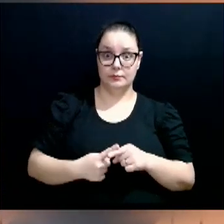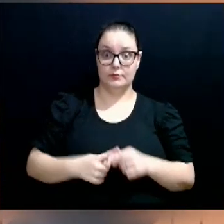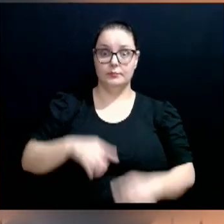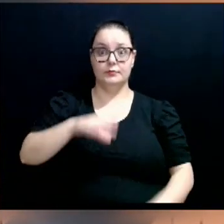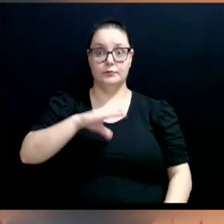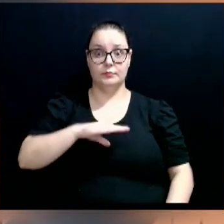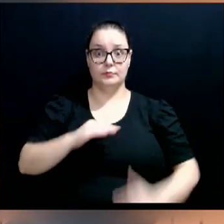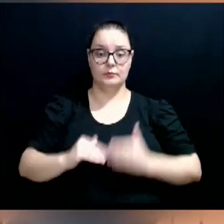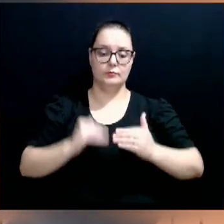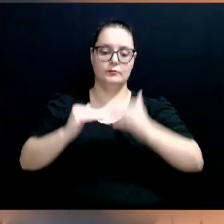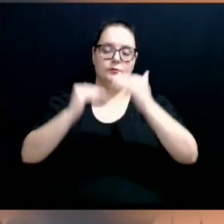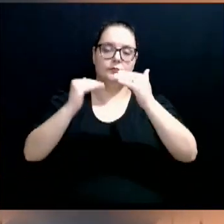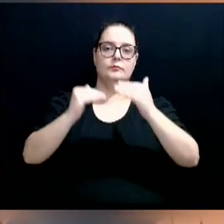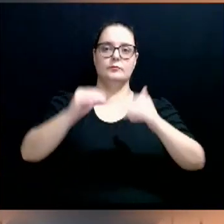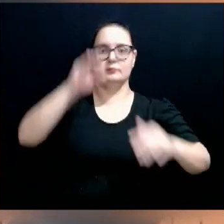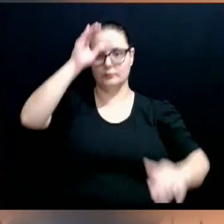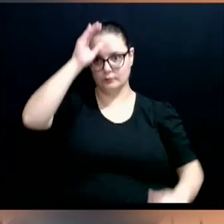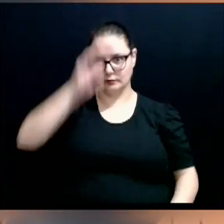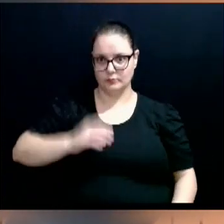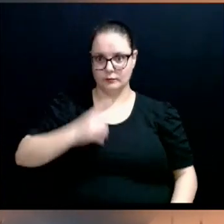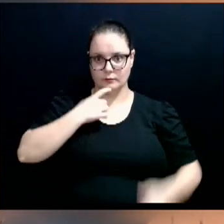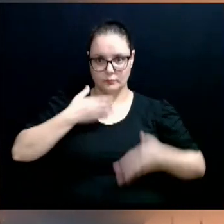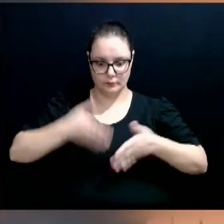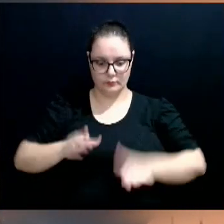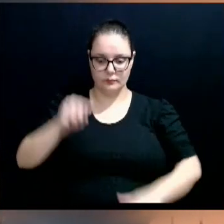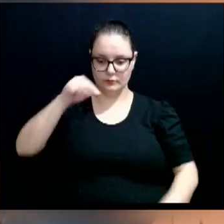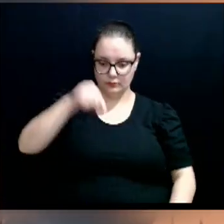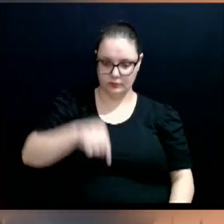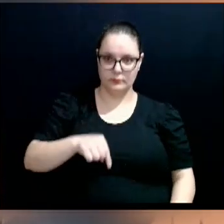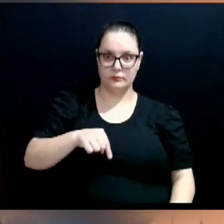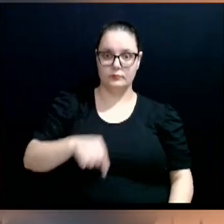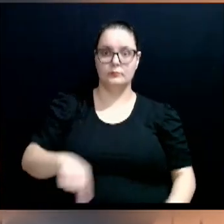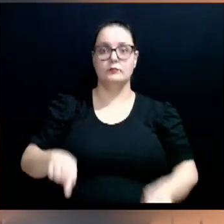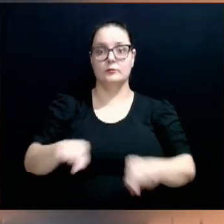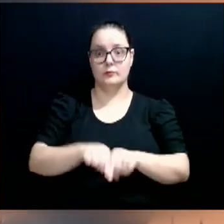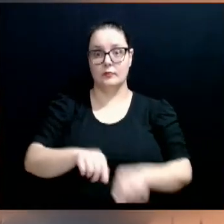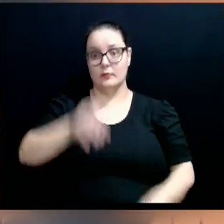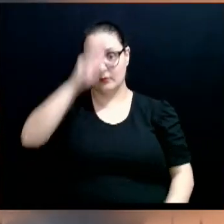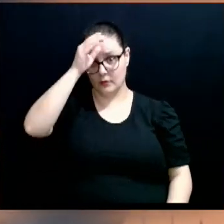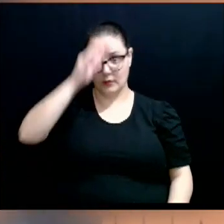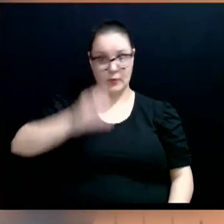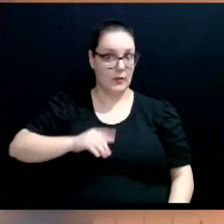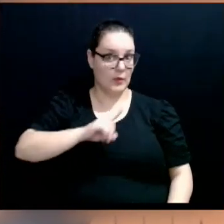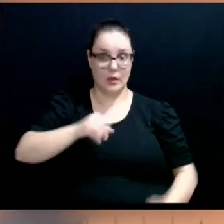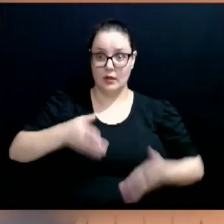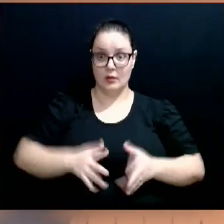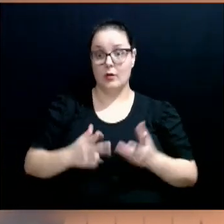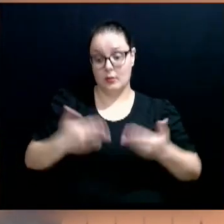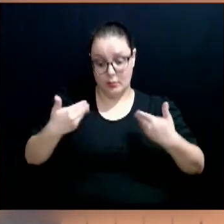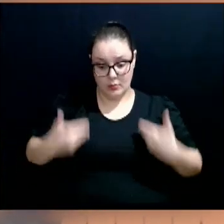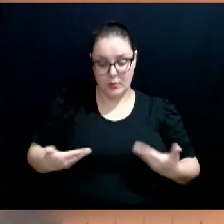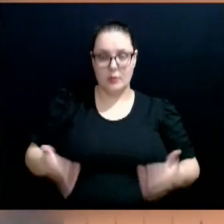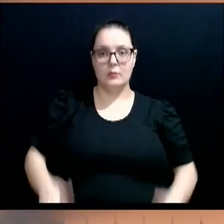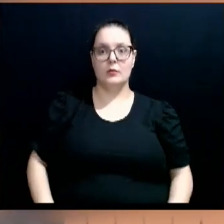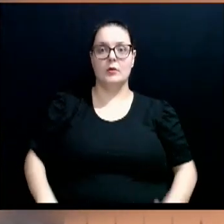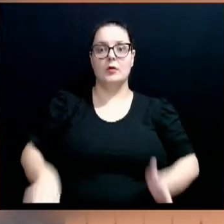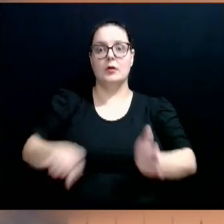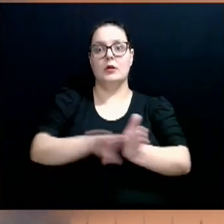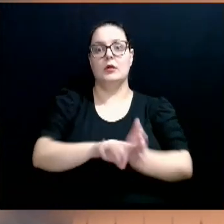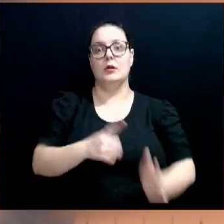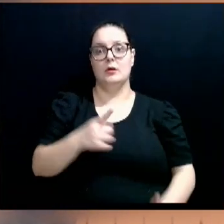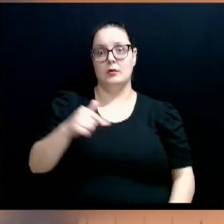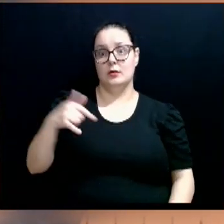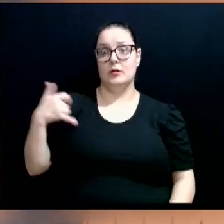por campineiros que nasceram aqui e campineiros que não nasceram aqui, como eu. Eu cheguei em Campinas com 17 anos